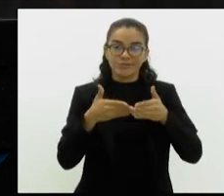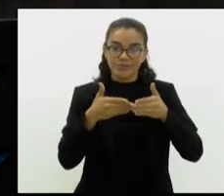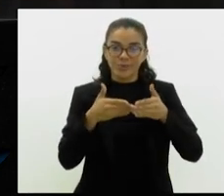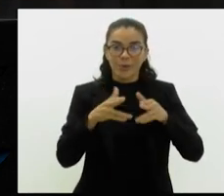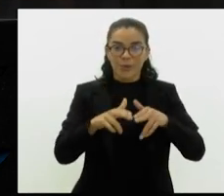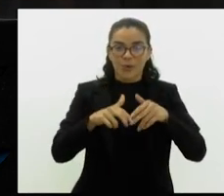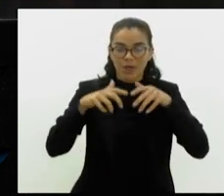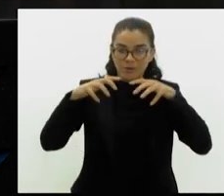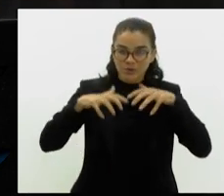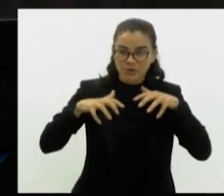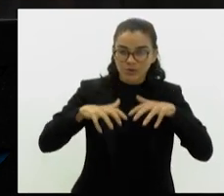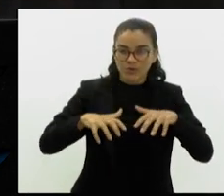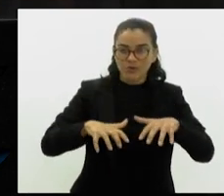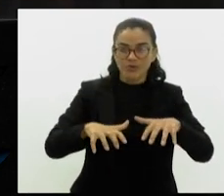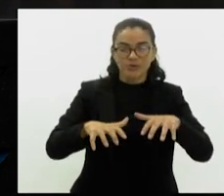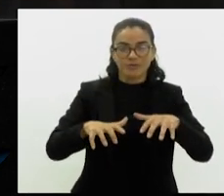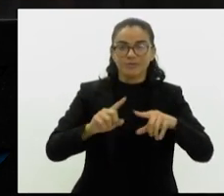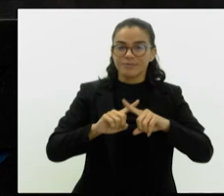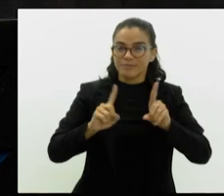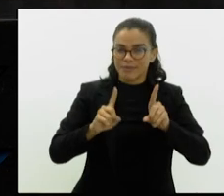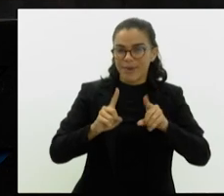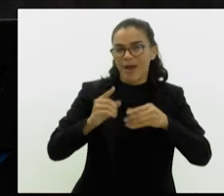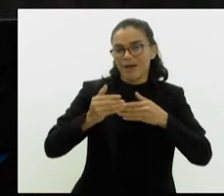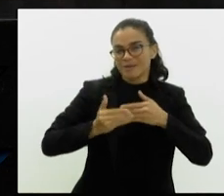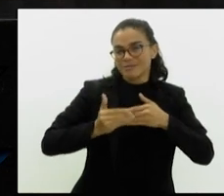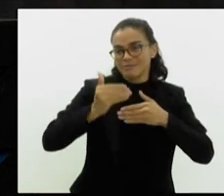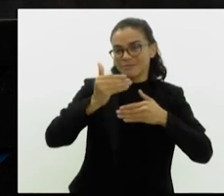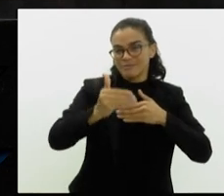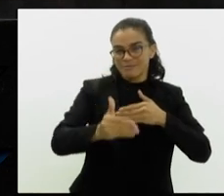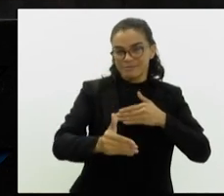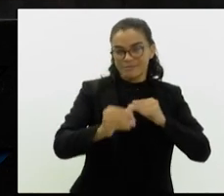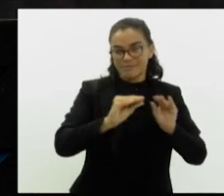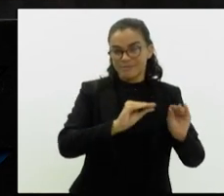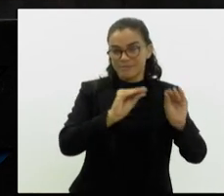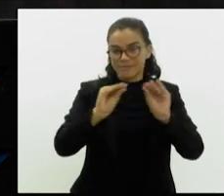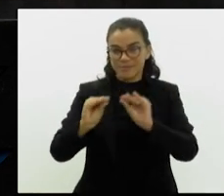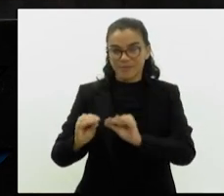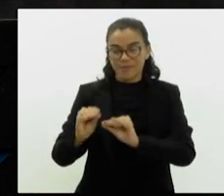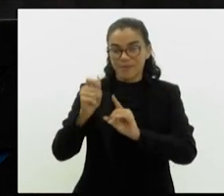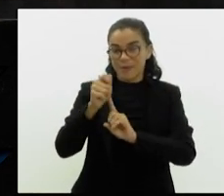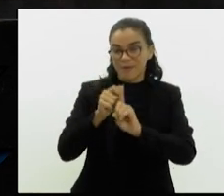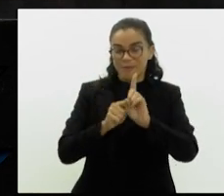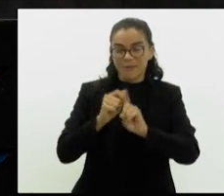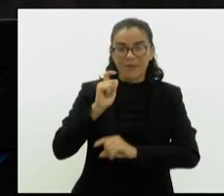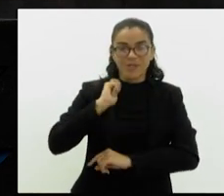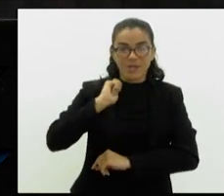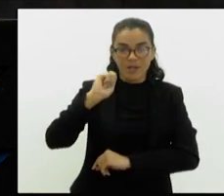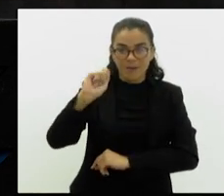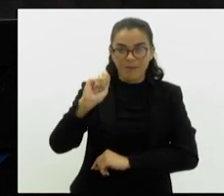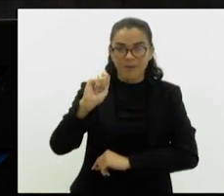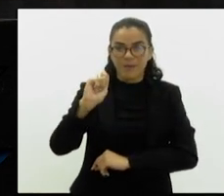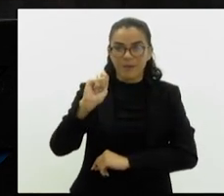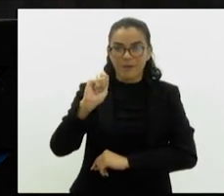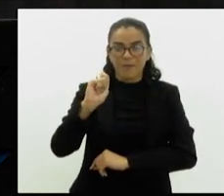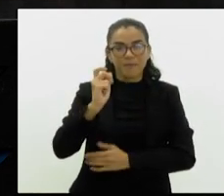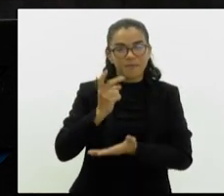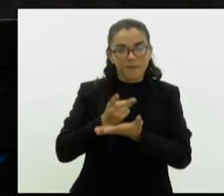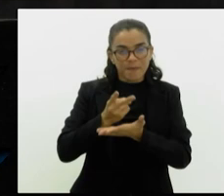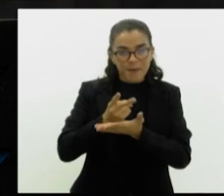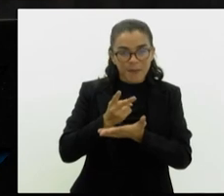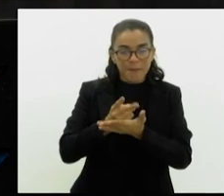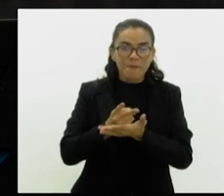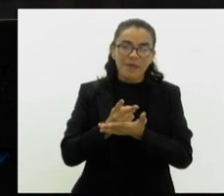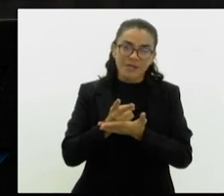das chuvas mas nós realizaremos eh no mês de abril essa mesma aqui mesmo na